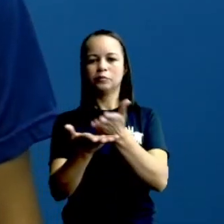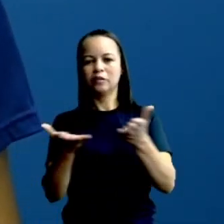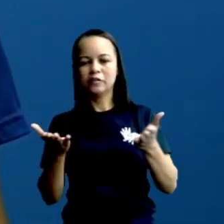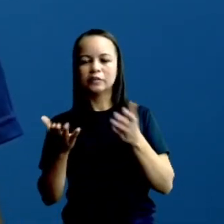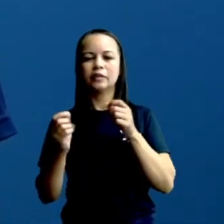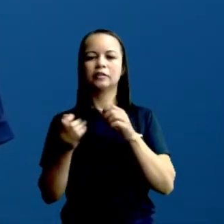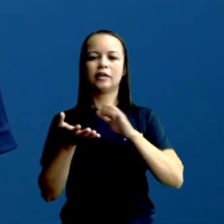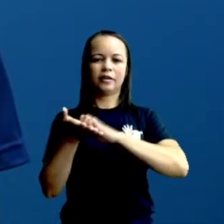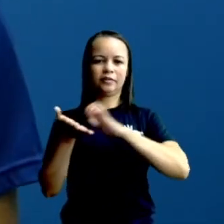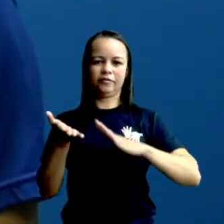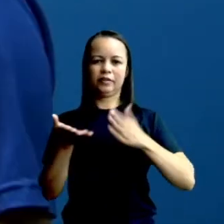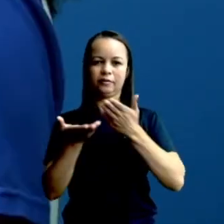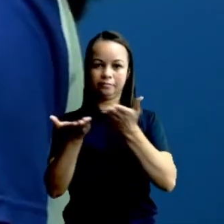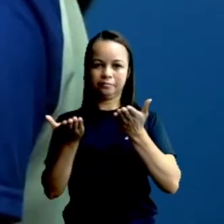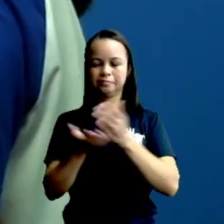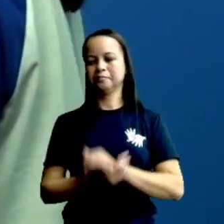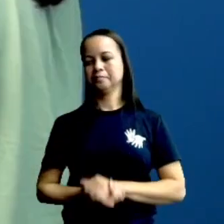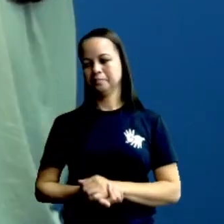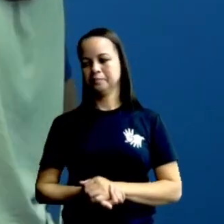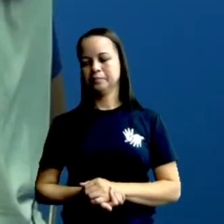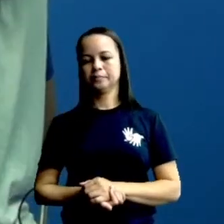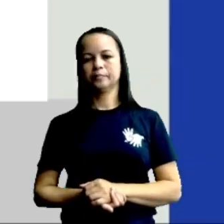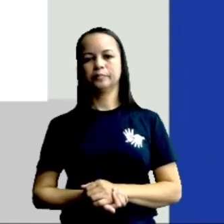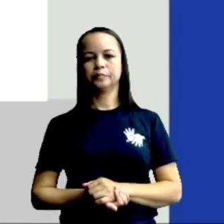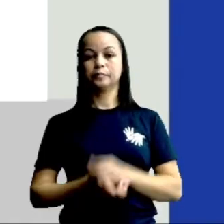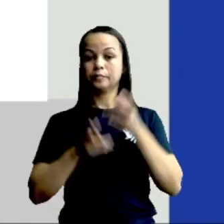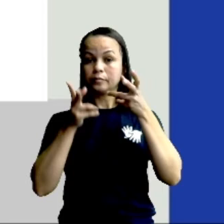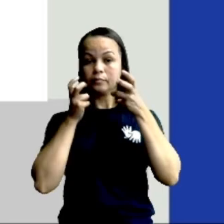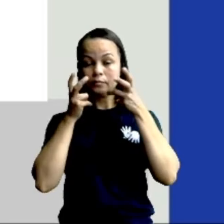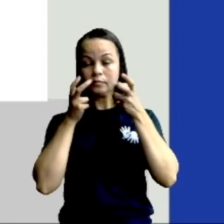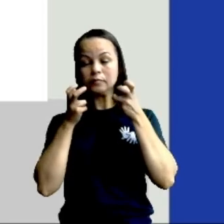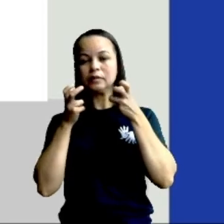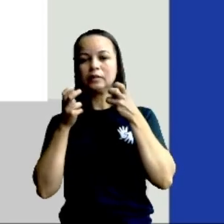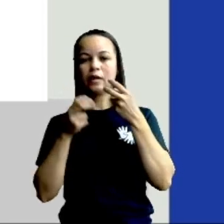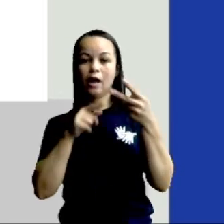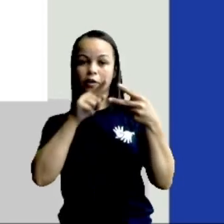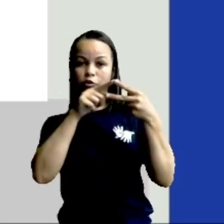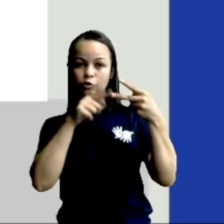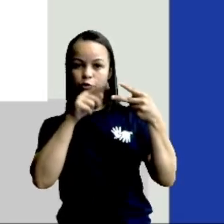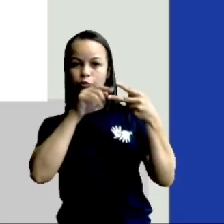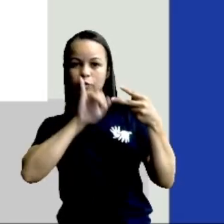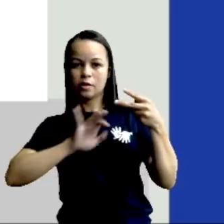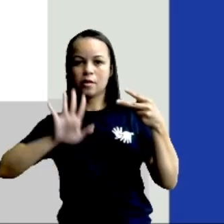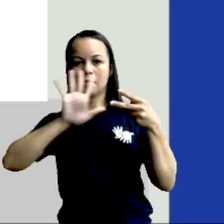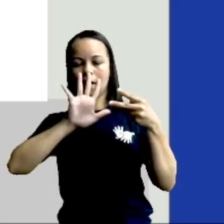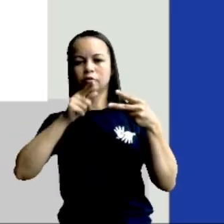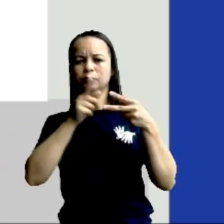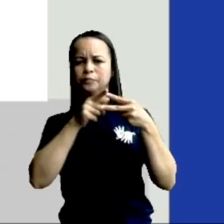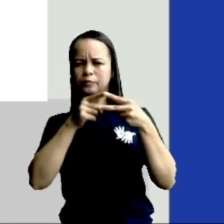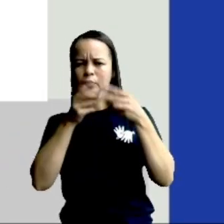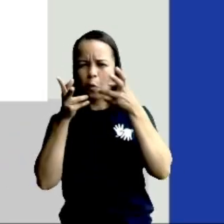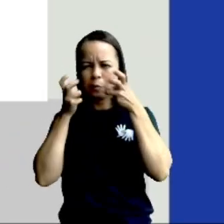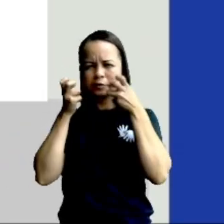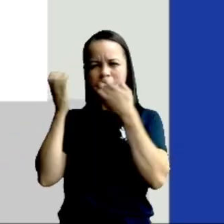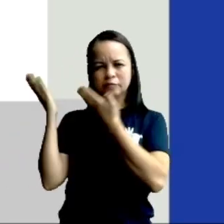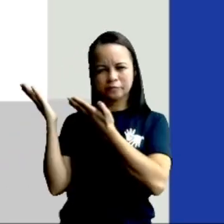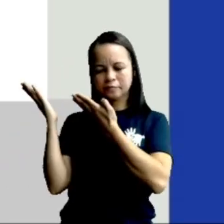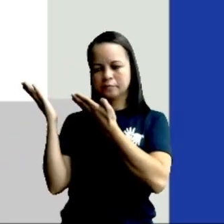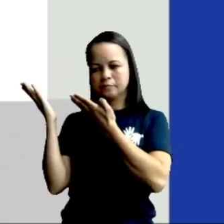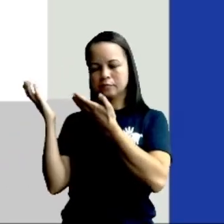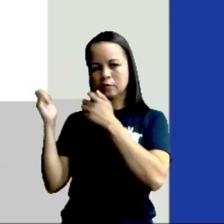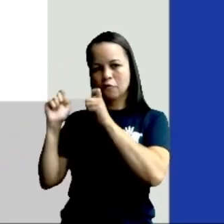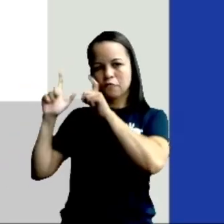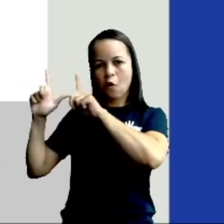como atividade para vocês. Então, veja só. Observe as duas imagens, tá aí, ó. Observou direitinho?